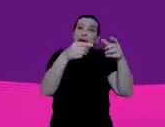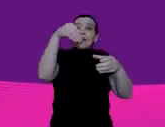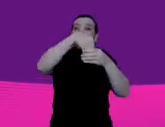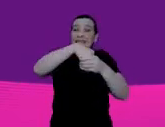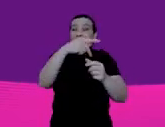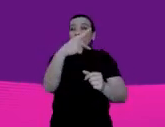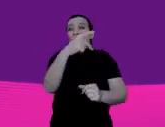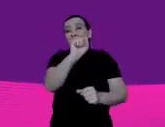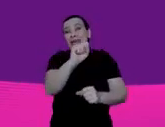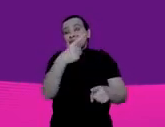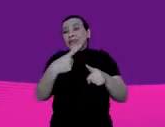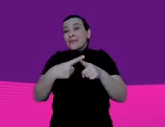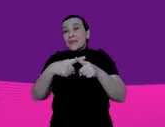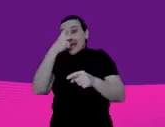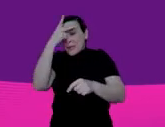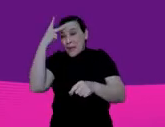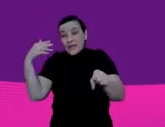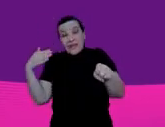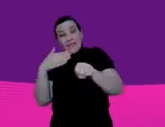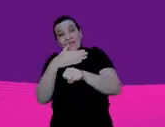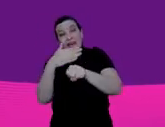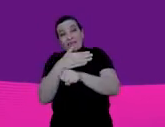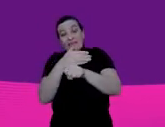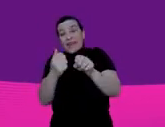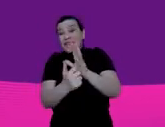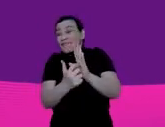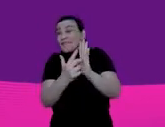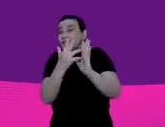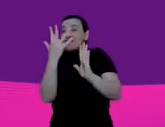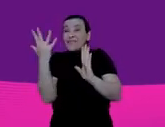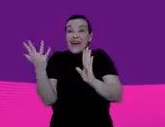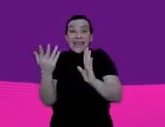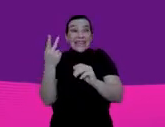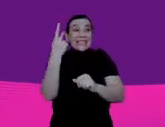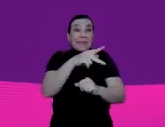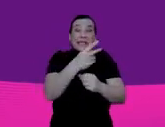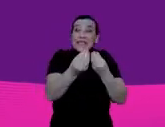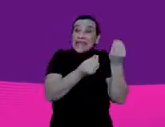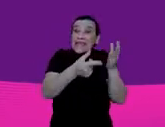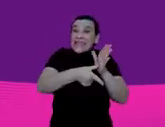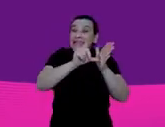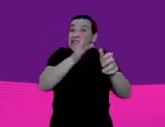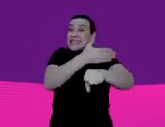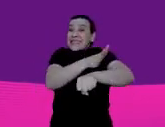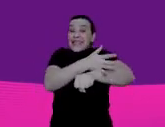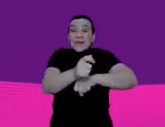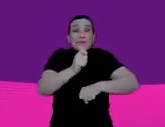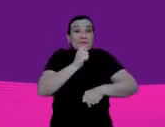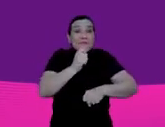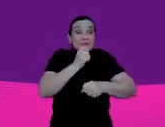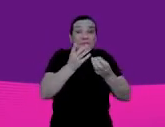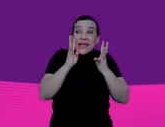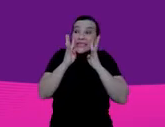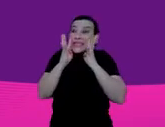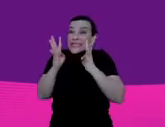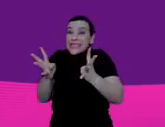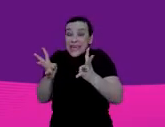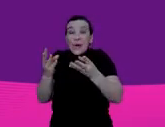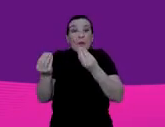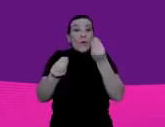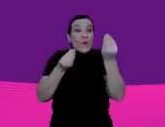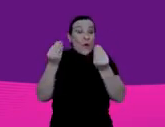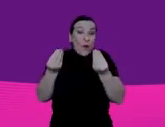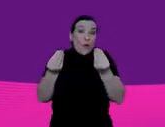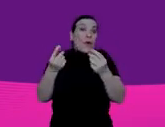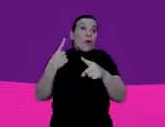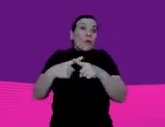uma condição que é potencialmente grave, mas eles não estão adequadamente treinados para poder lidar, e na maioria das vezes é uma doença crônica que não